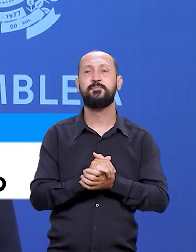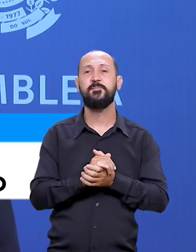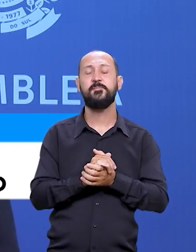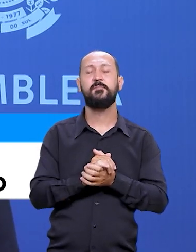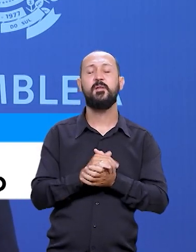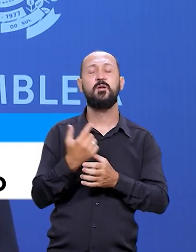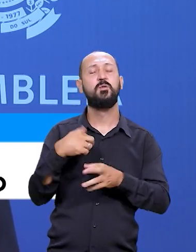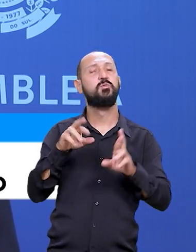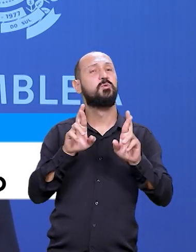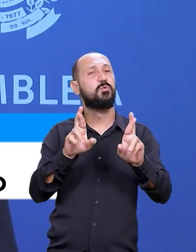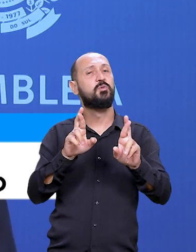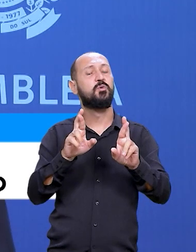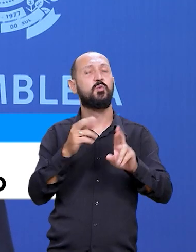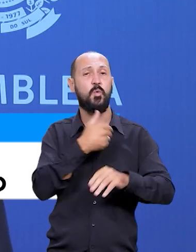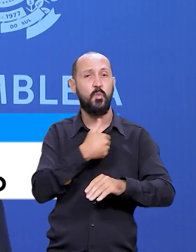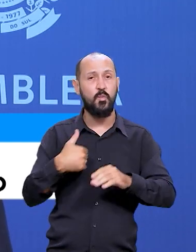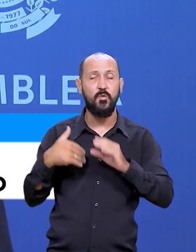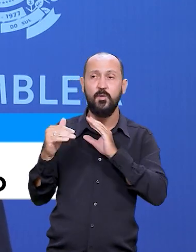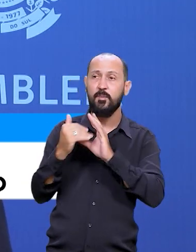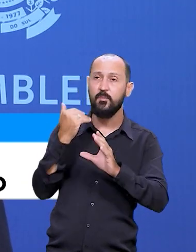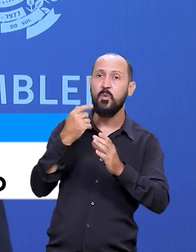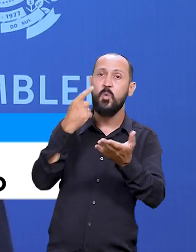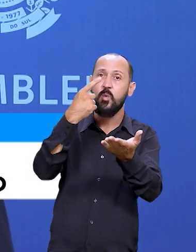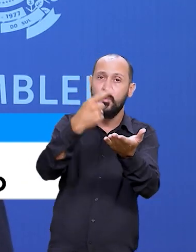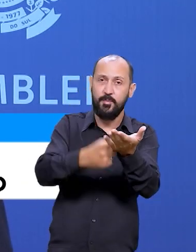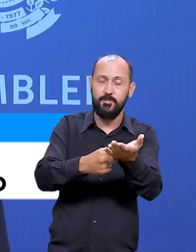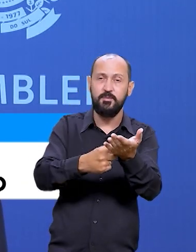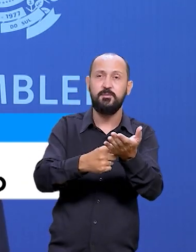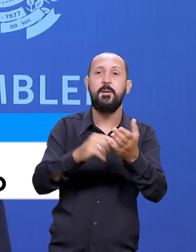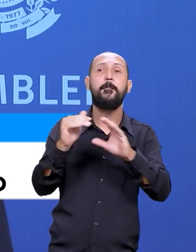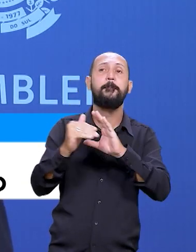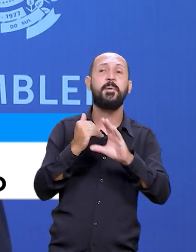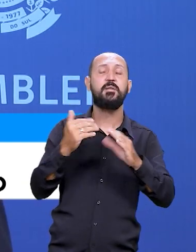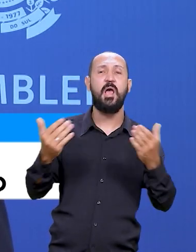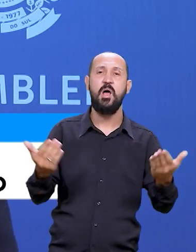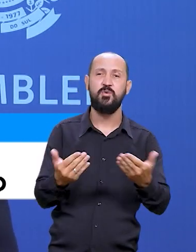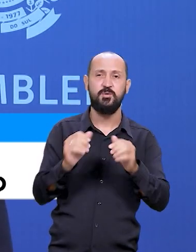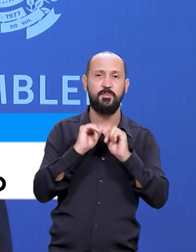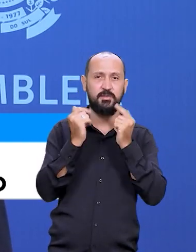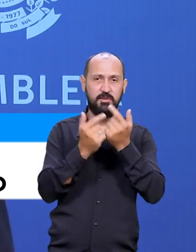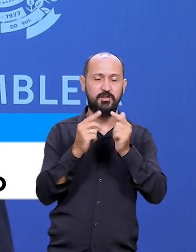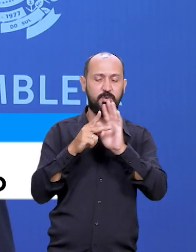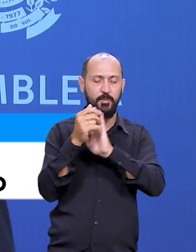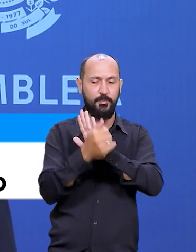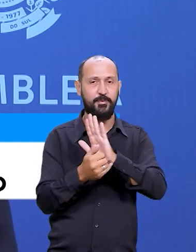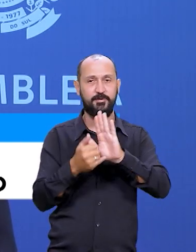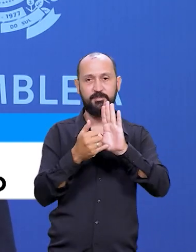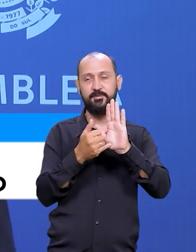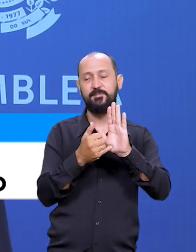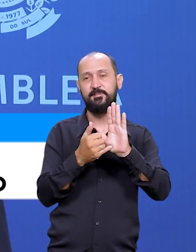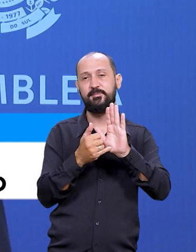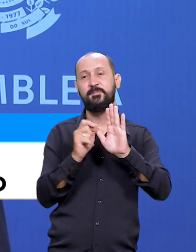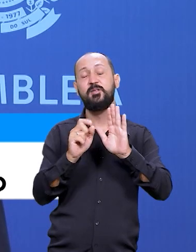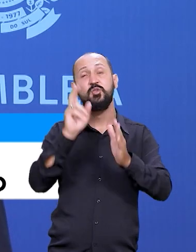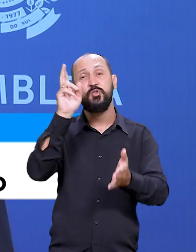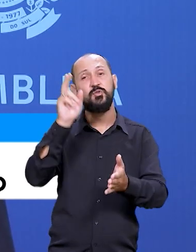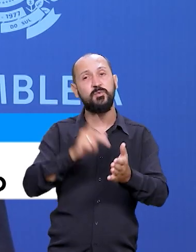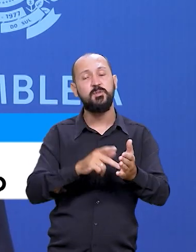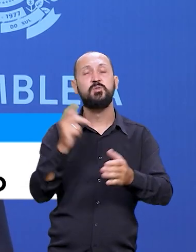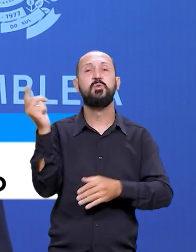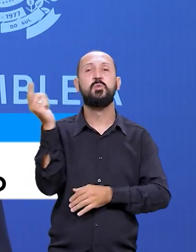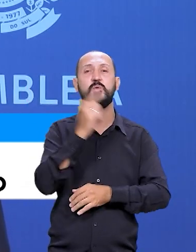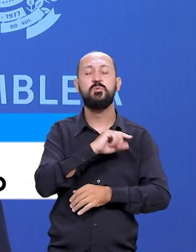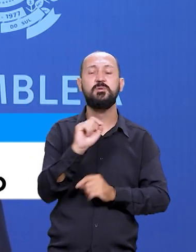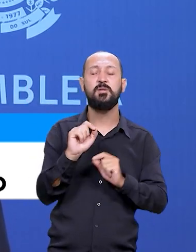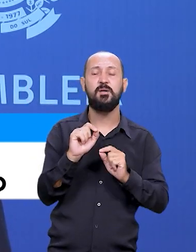na verdade, né? E nós esperamos que o governador cumpra com esse compromisso, encaminhe para casa este projeto